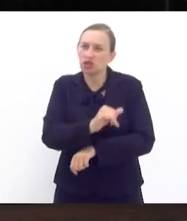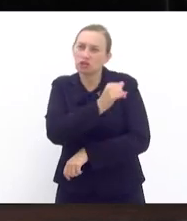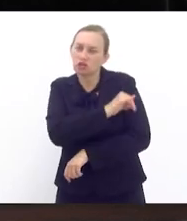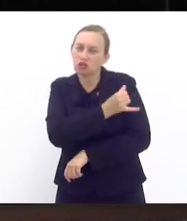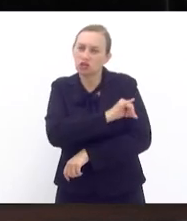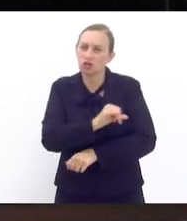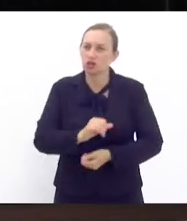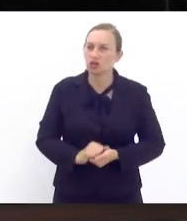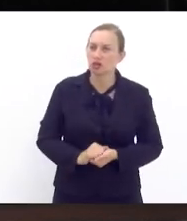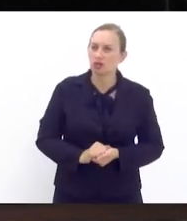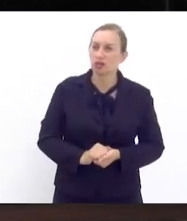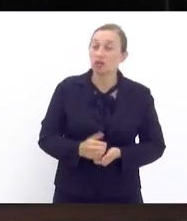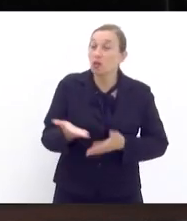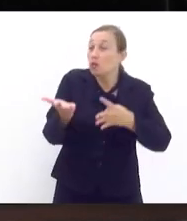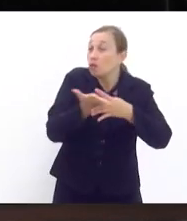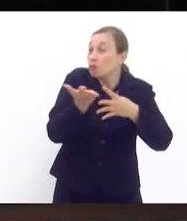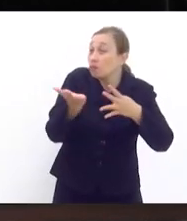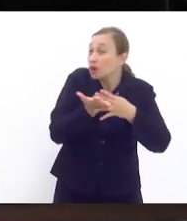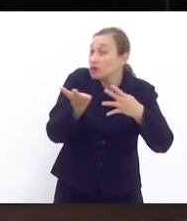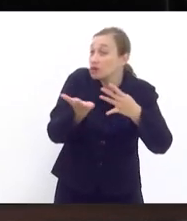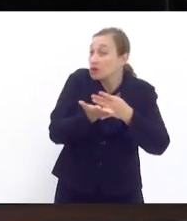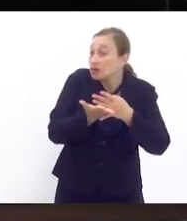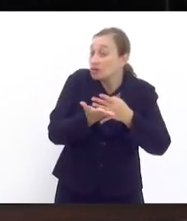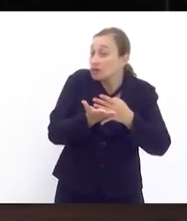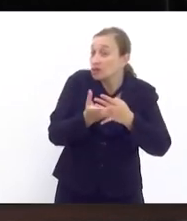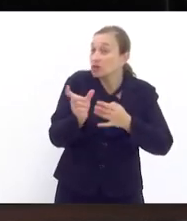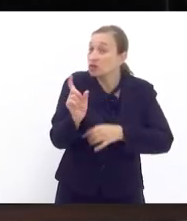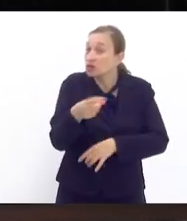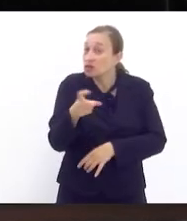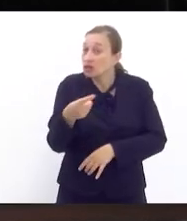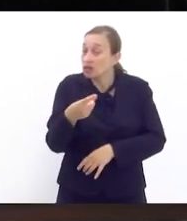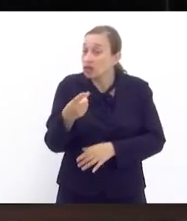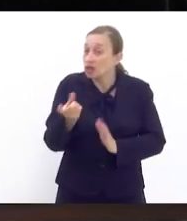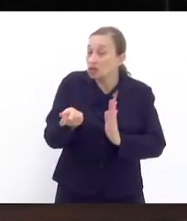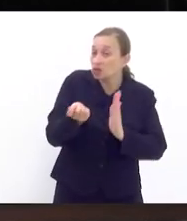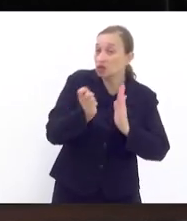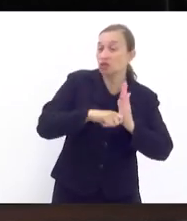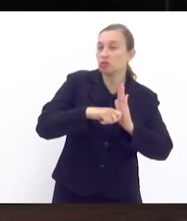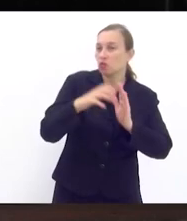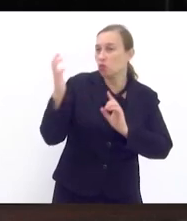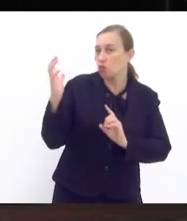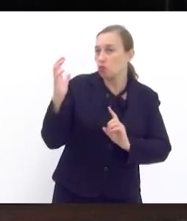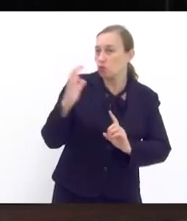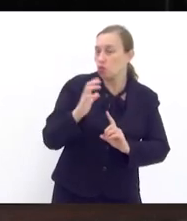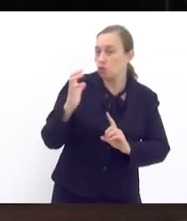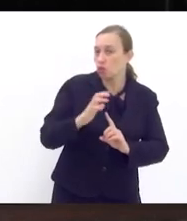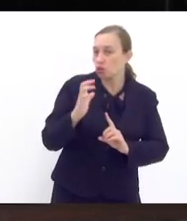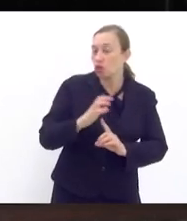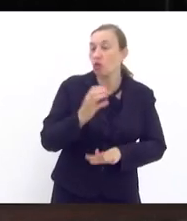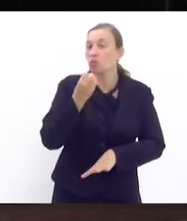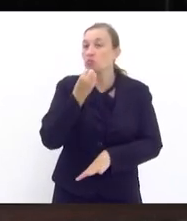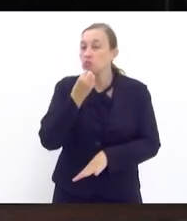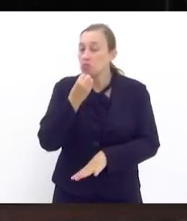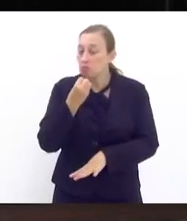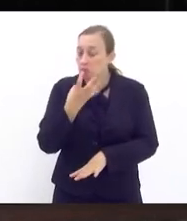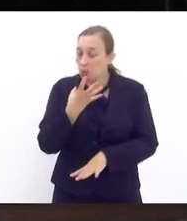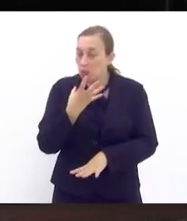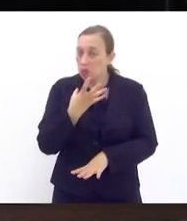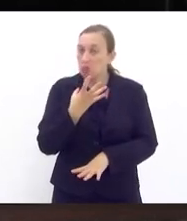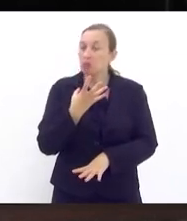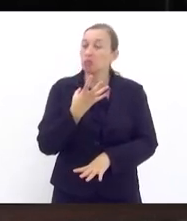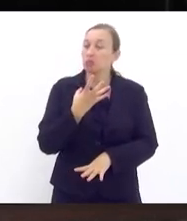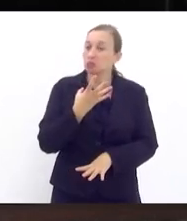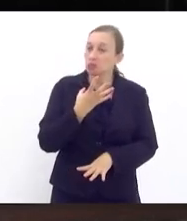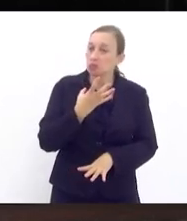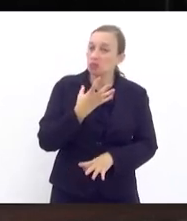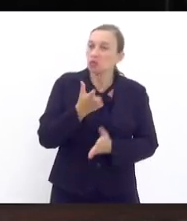foi o parcelamento dos créditos tributários, que influenciou de uma forma muito presente